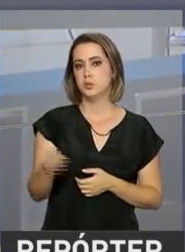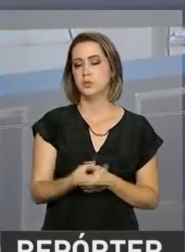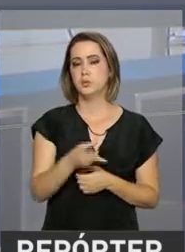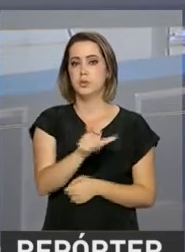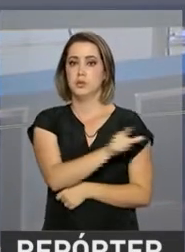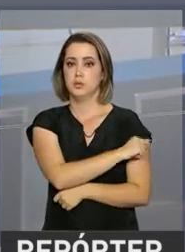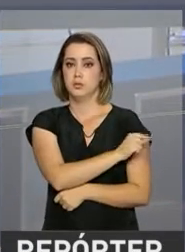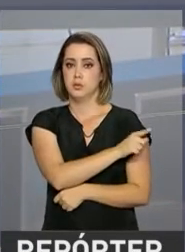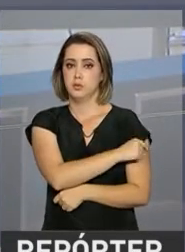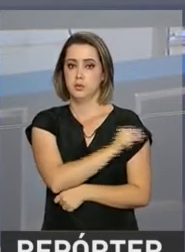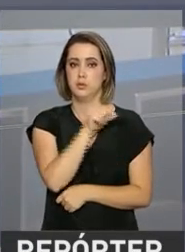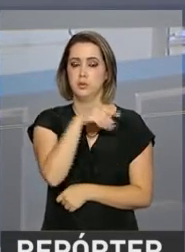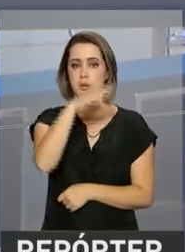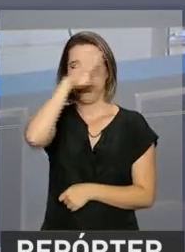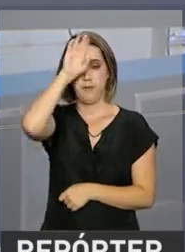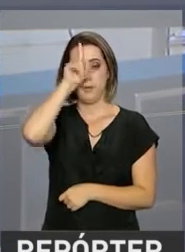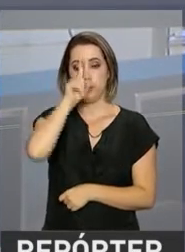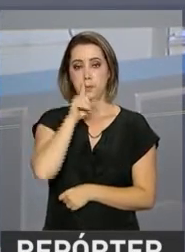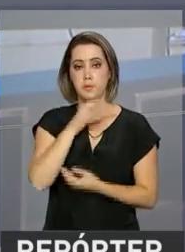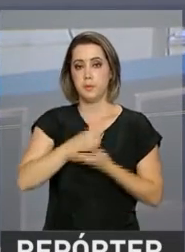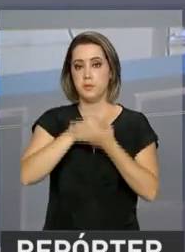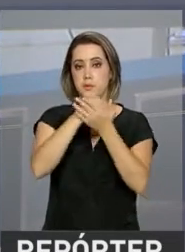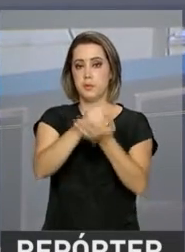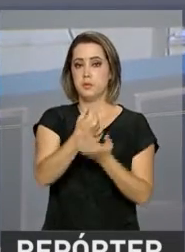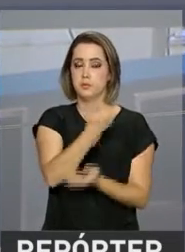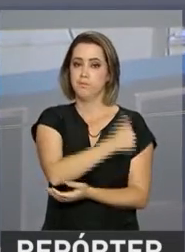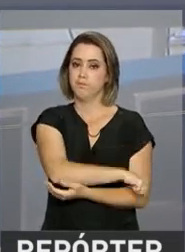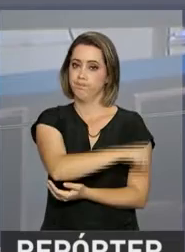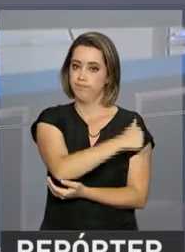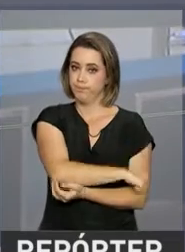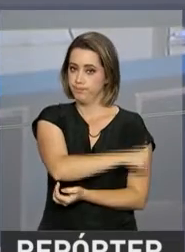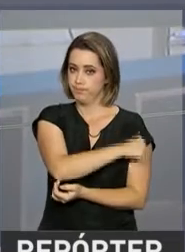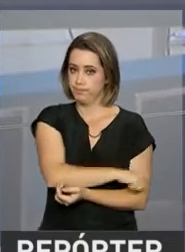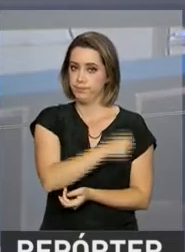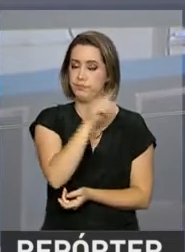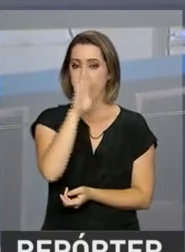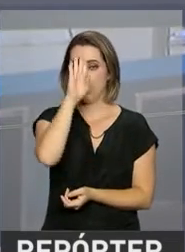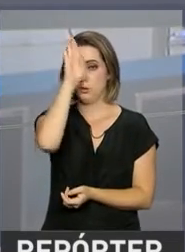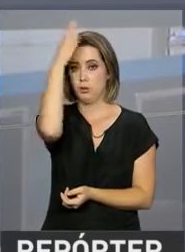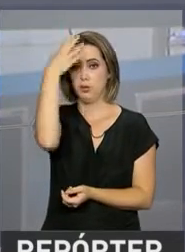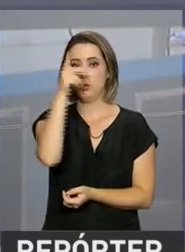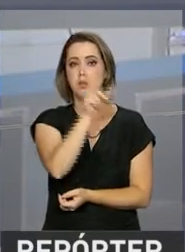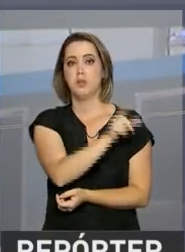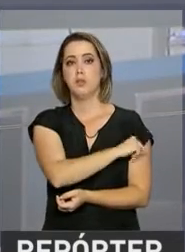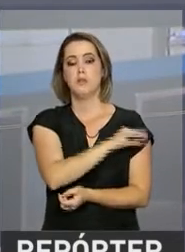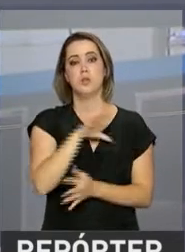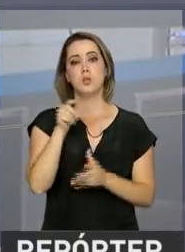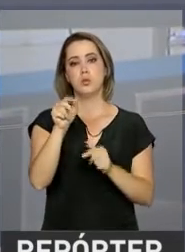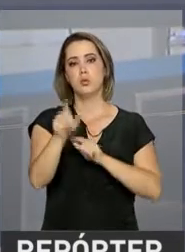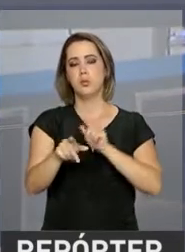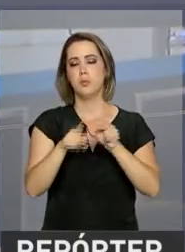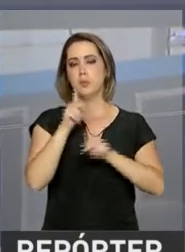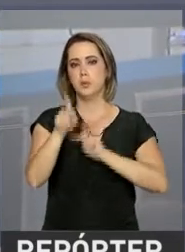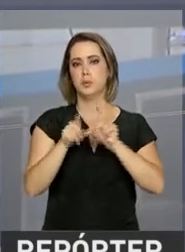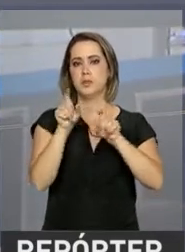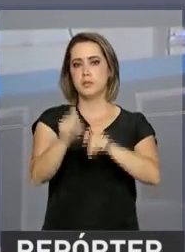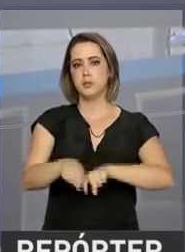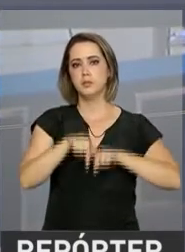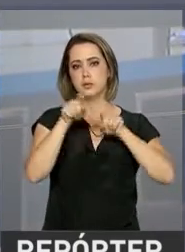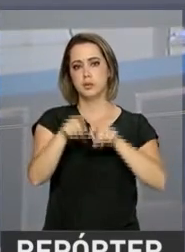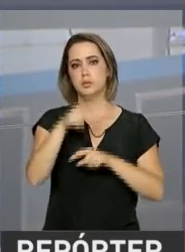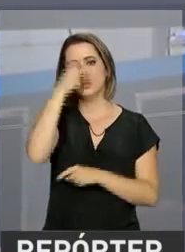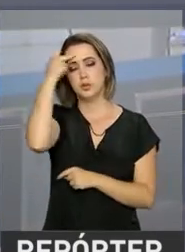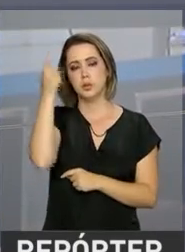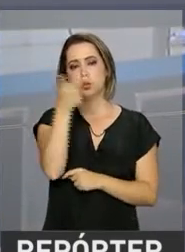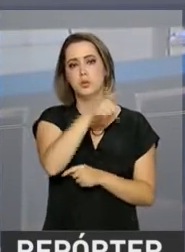vacina contra a febre amarela foram enviadas para o estado do Rio de Janeiro. A prioridade é vacinar a população da área rural. Quem tem